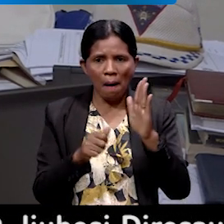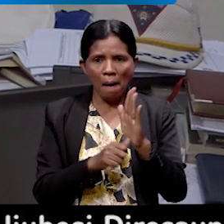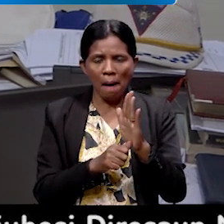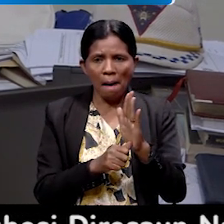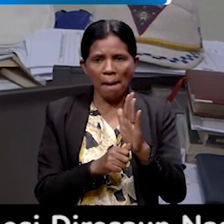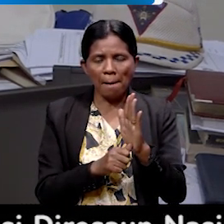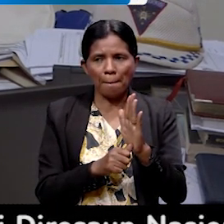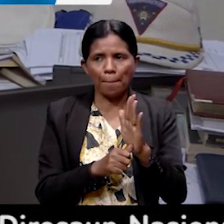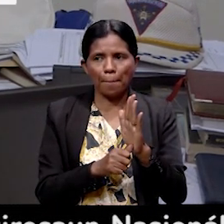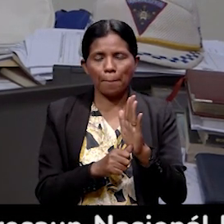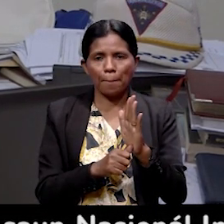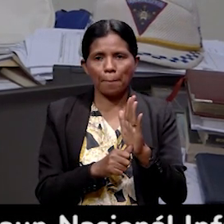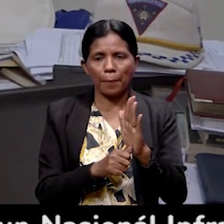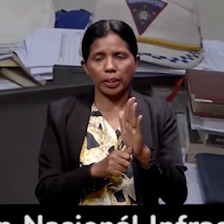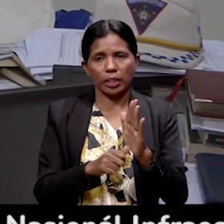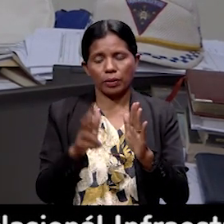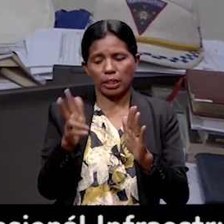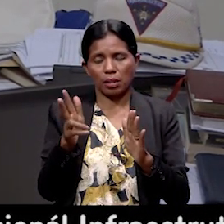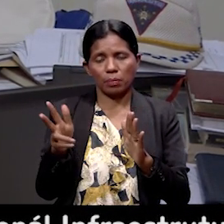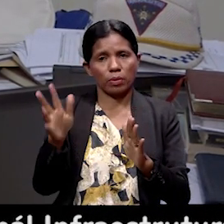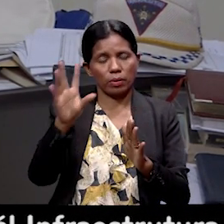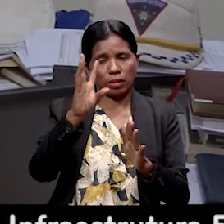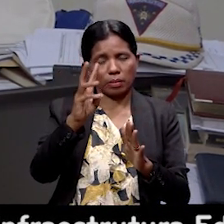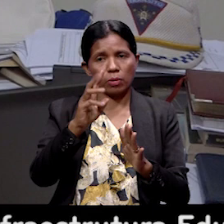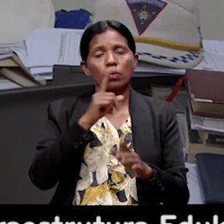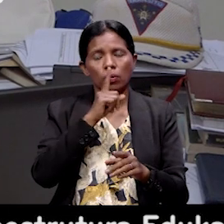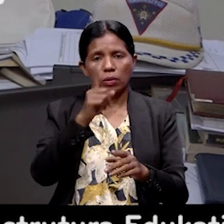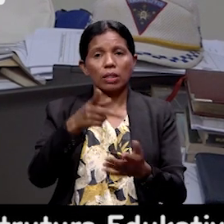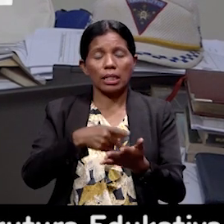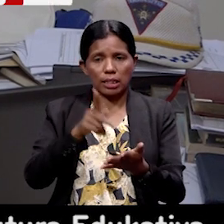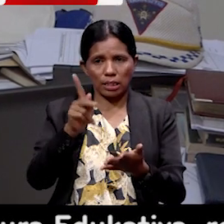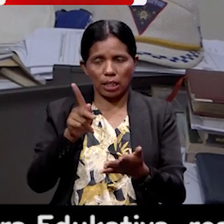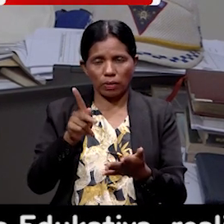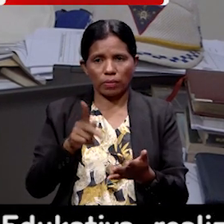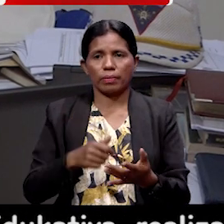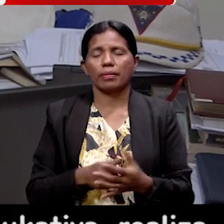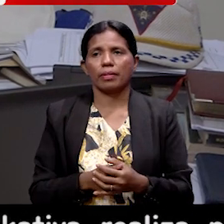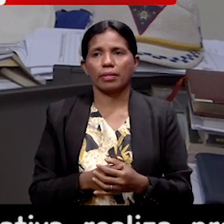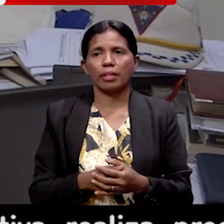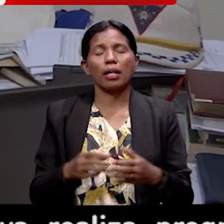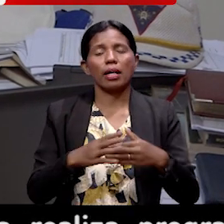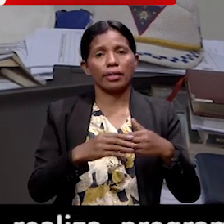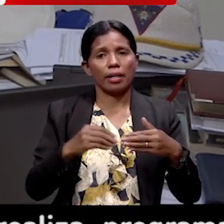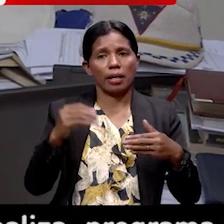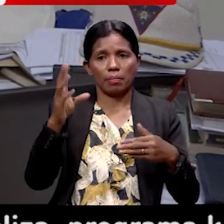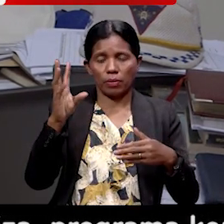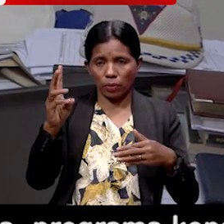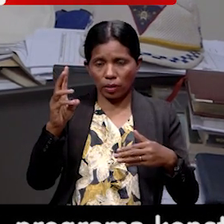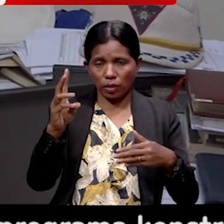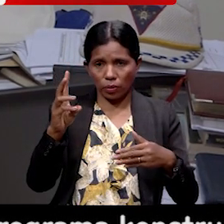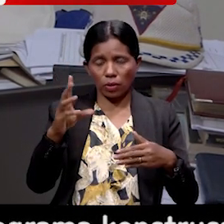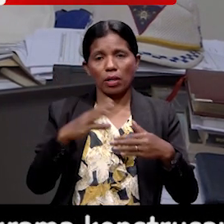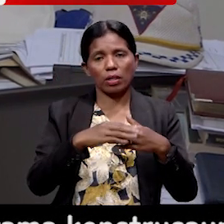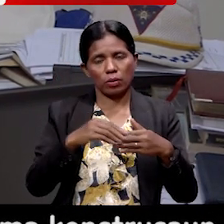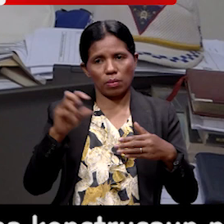con a patula para zeros li liu para lavar tira ne tu lolos pena infração ne $6 até $12 mai